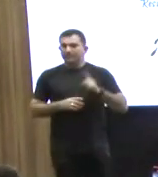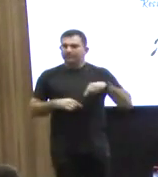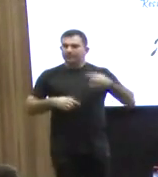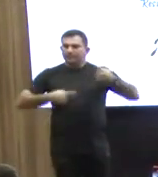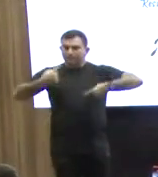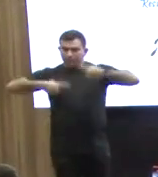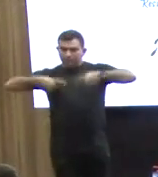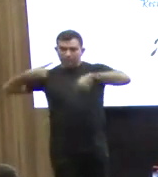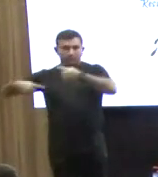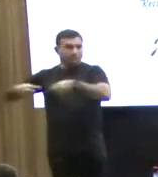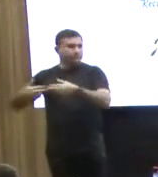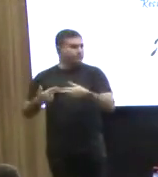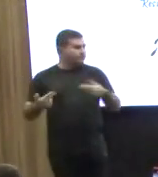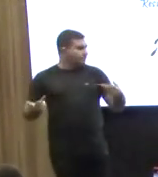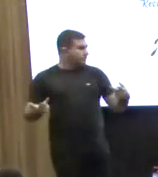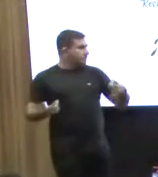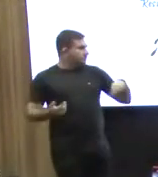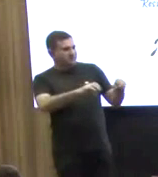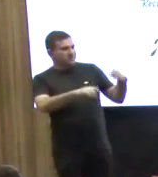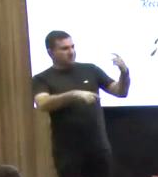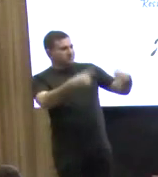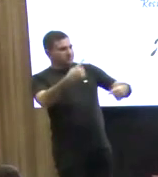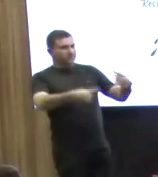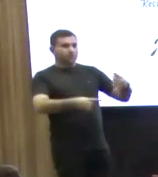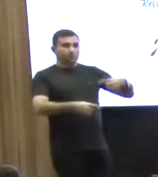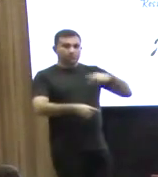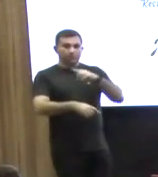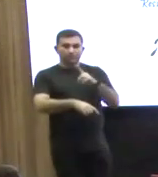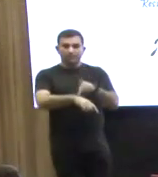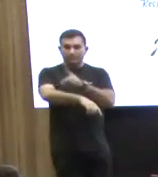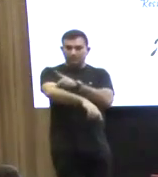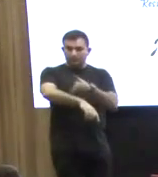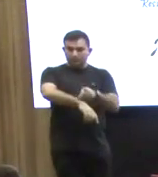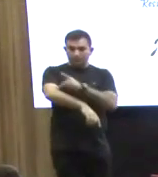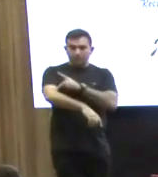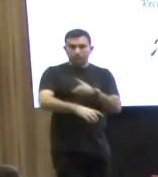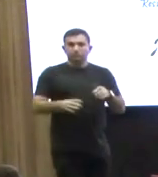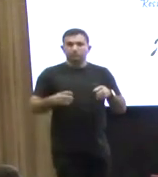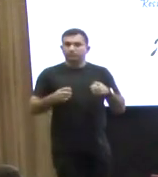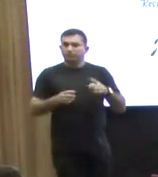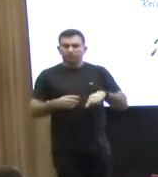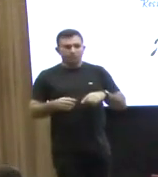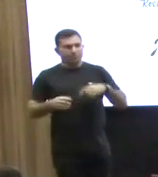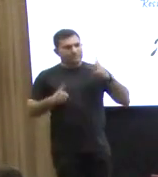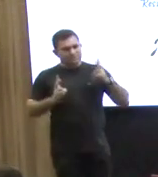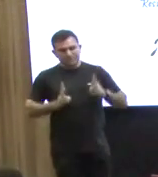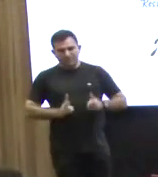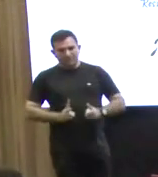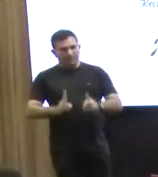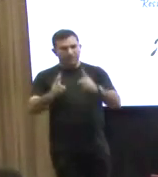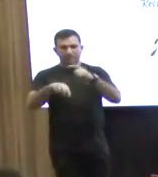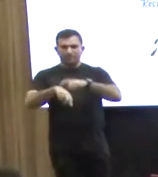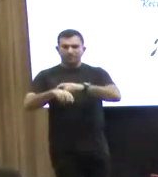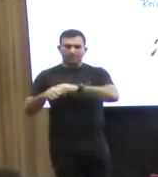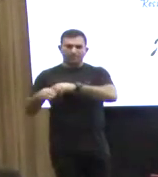políticas, gente. Nós gostamos de repetir Paulo Freire, que fala que a educação é um ato político. Mas o que é que Paulo Freire estava dizendo